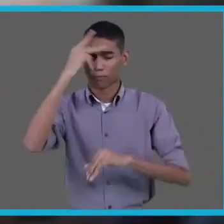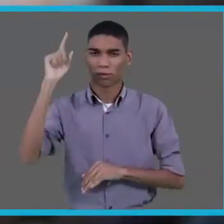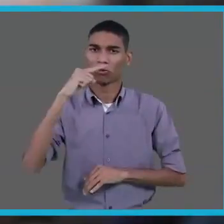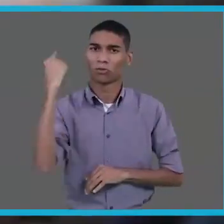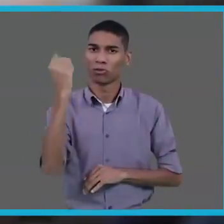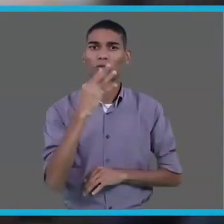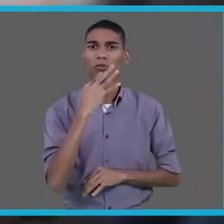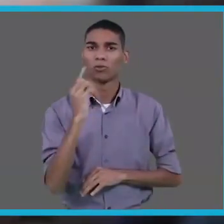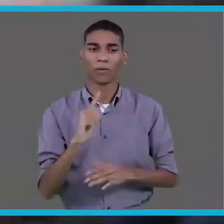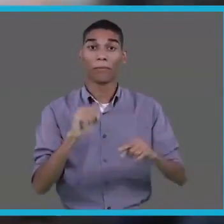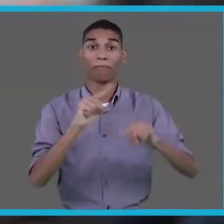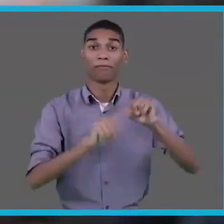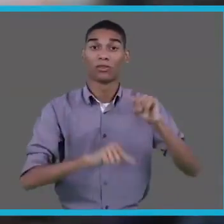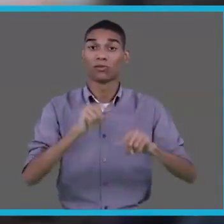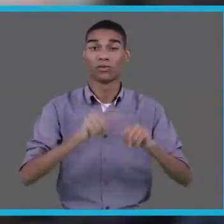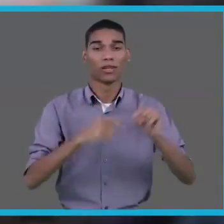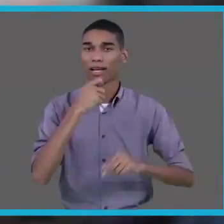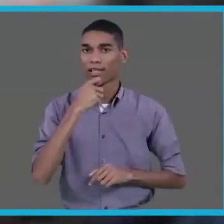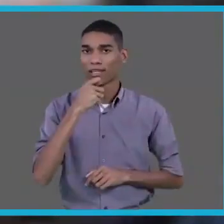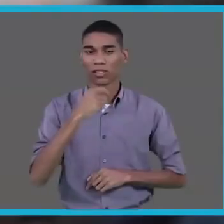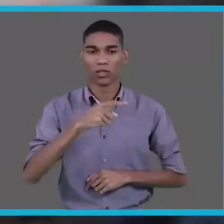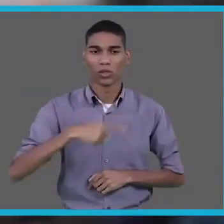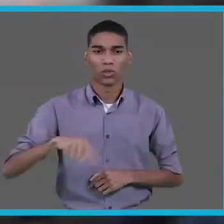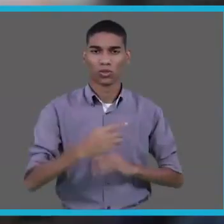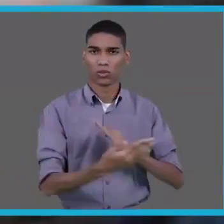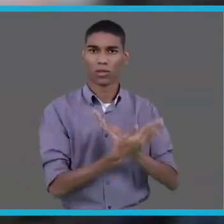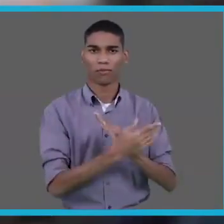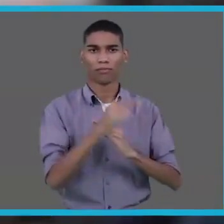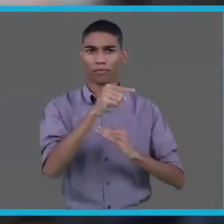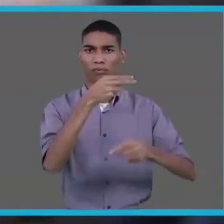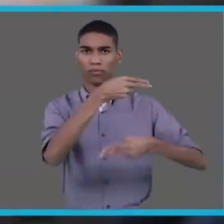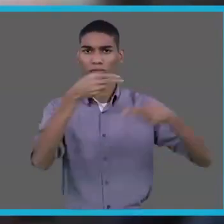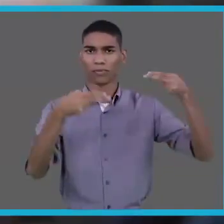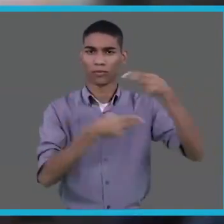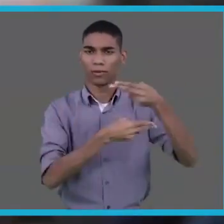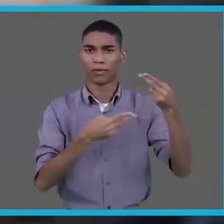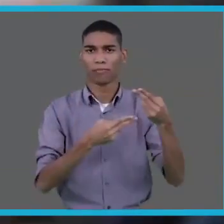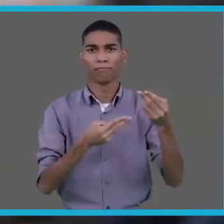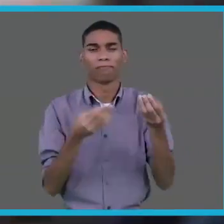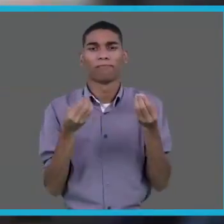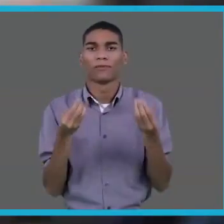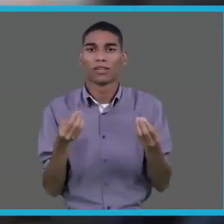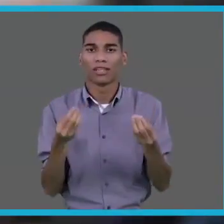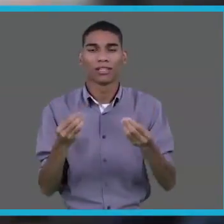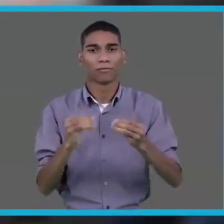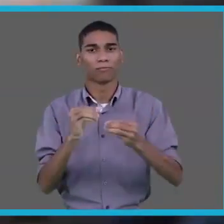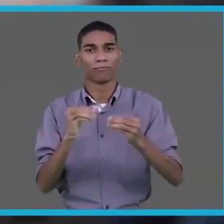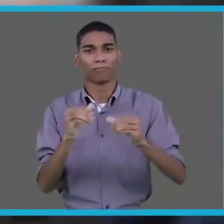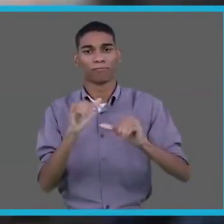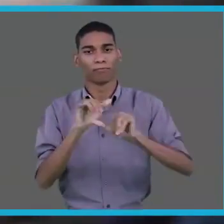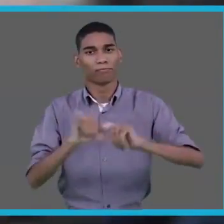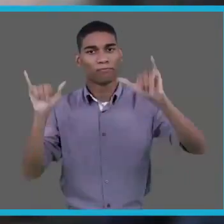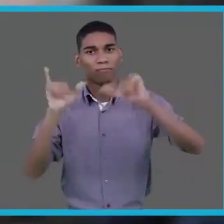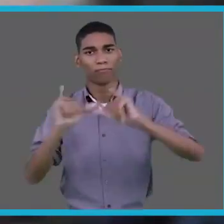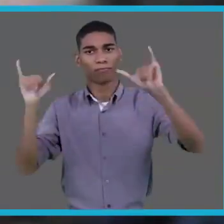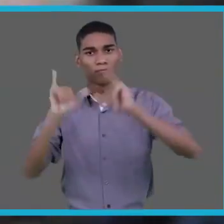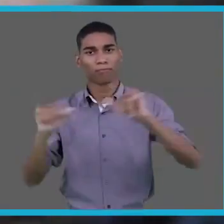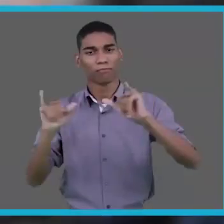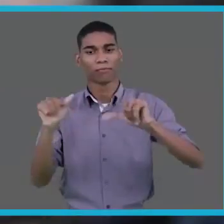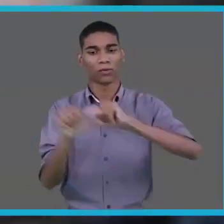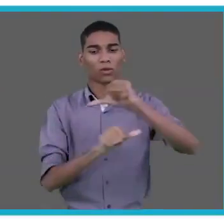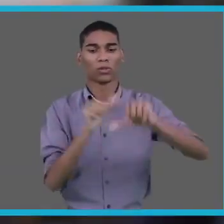mercado, sem produto ainda. Nós estamos com assessoria, com a ajuda do Sebrae, para viabilizar, a levar, a tornar o Dieta